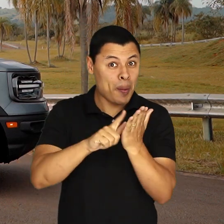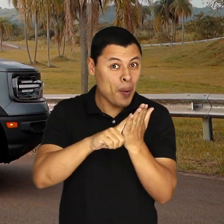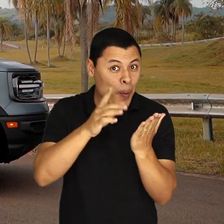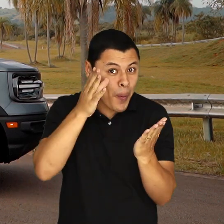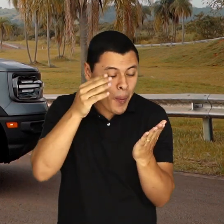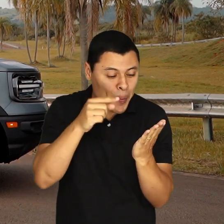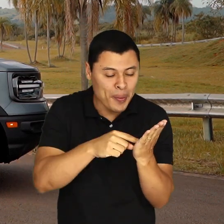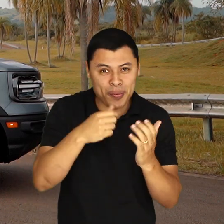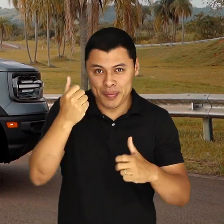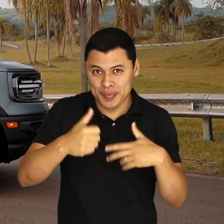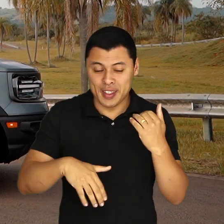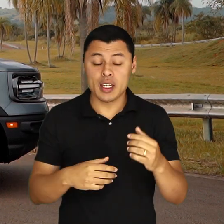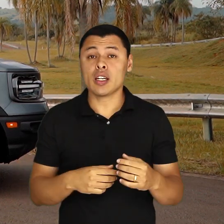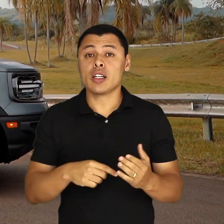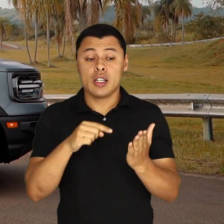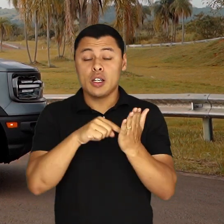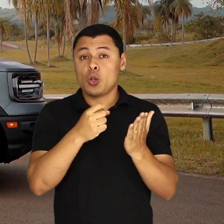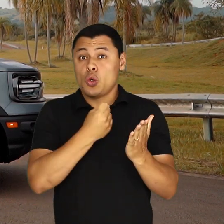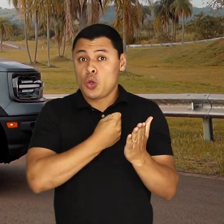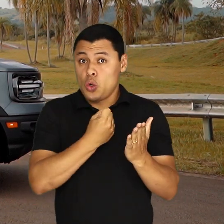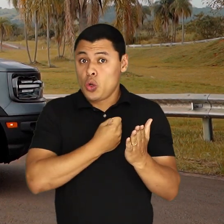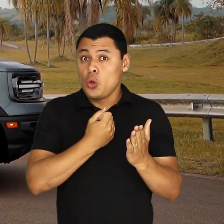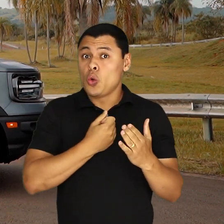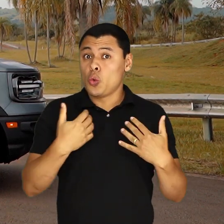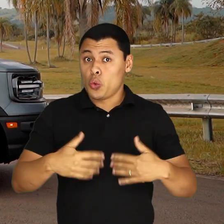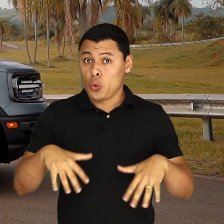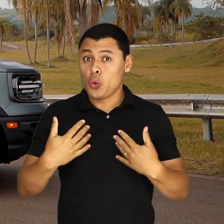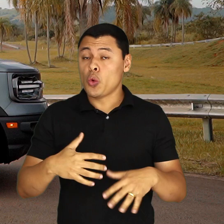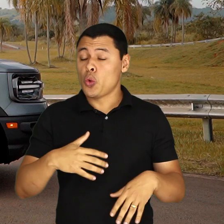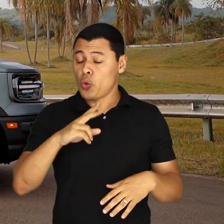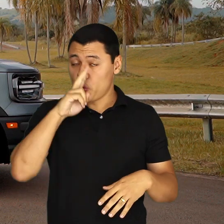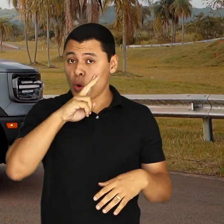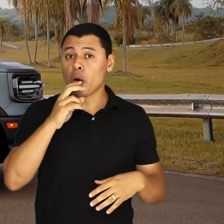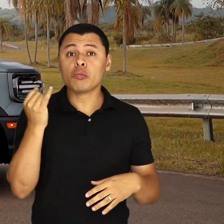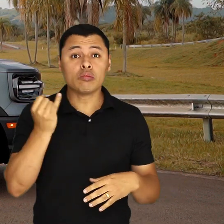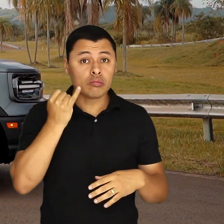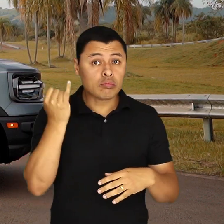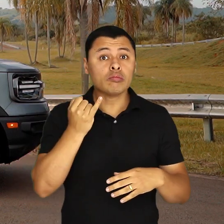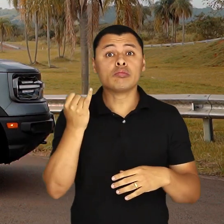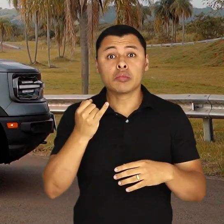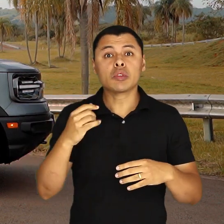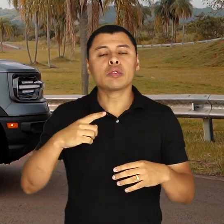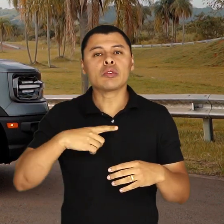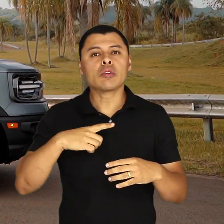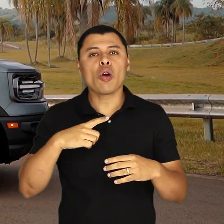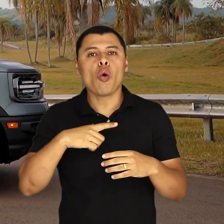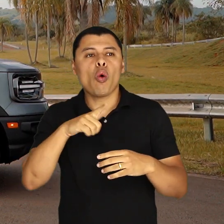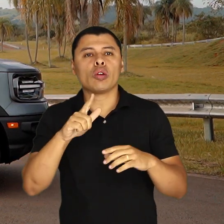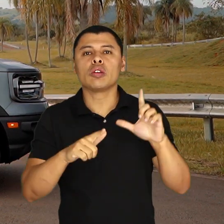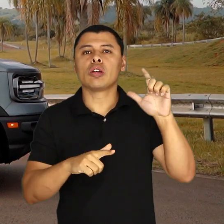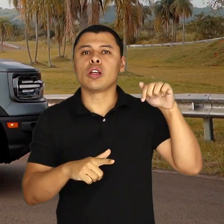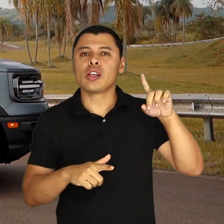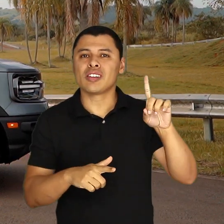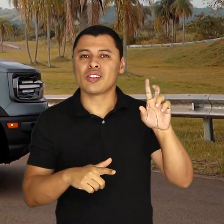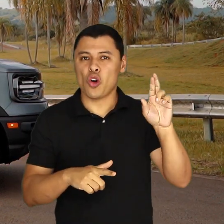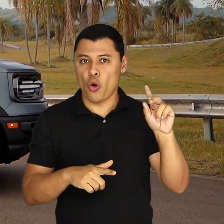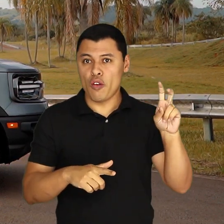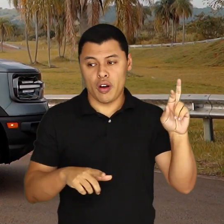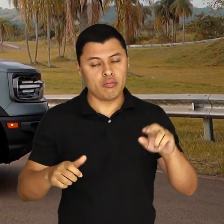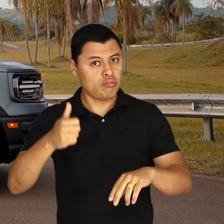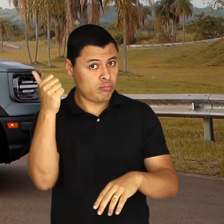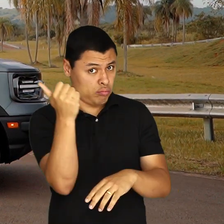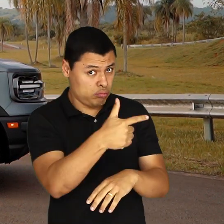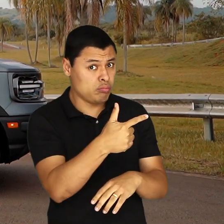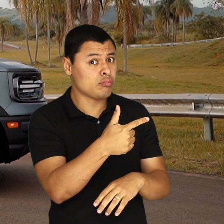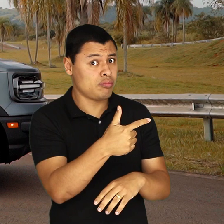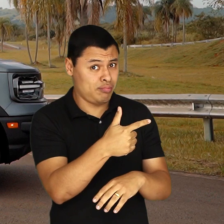e trazer alguns dados para vocês. Esses números são, olha, significativamente superiores aí mesmo a veículos como o próprio Land Rover Discovery Sport.